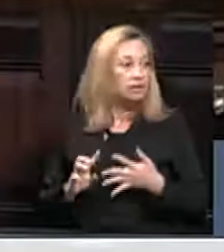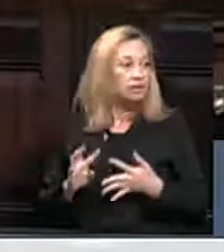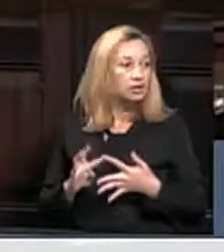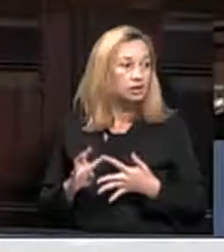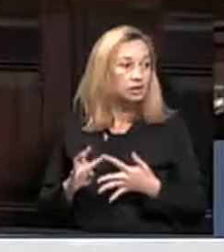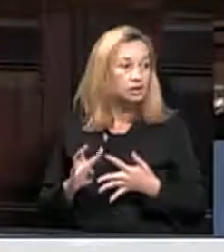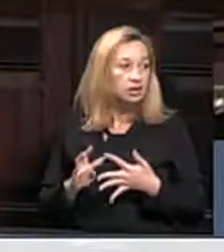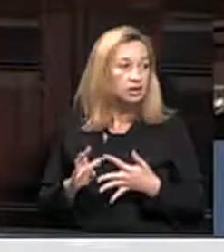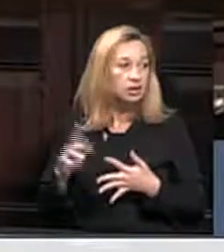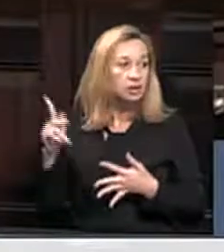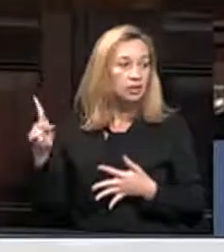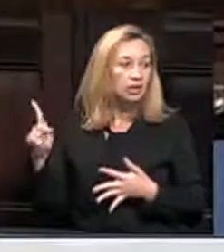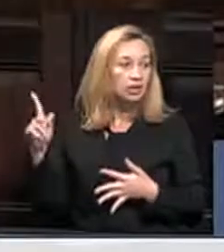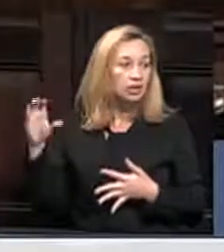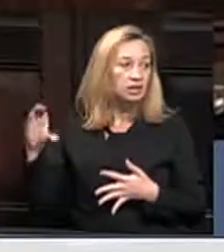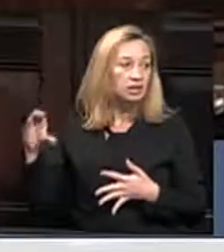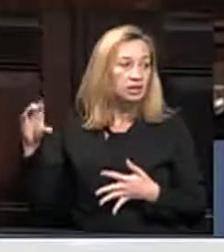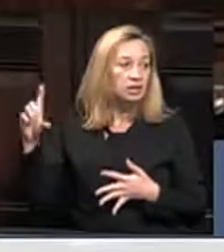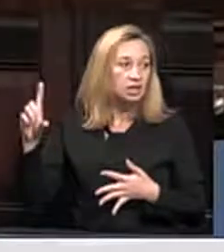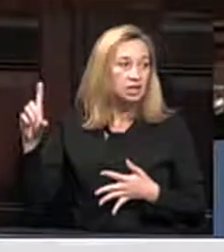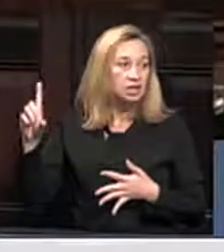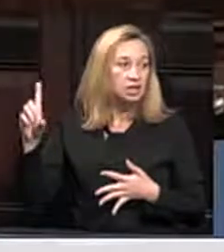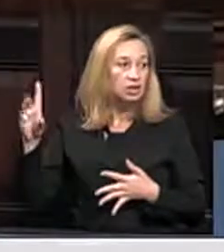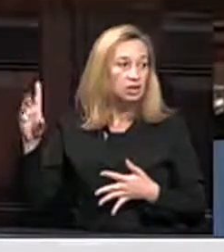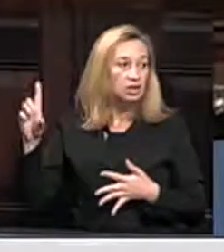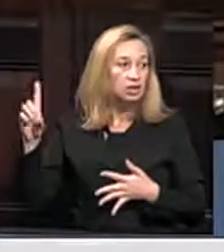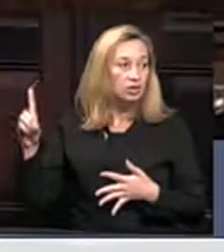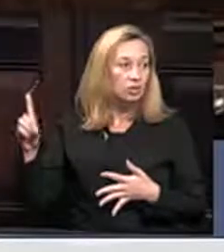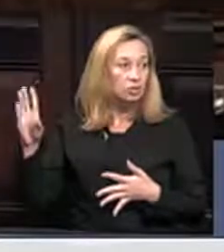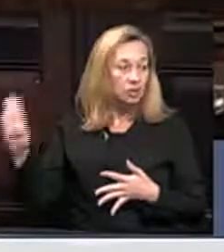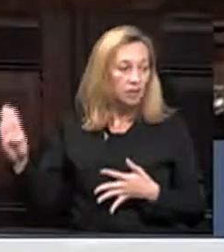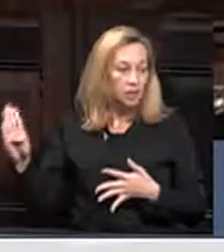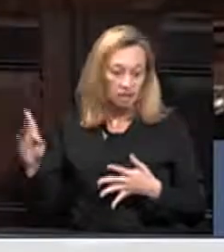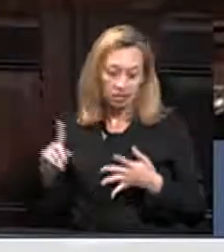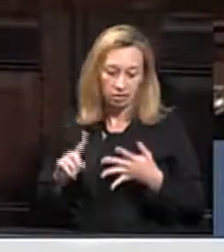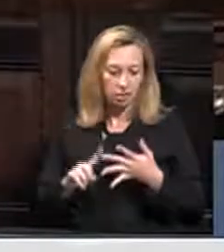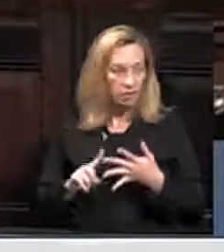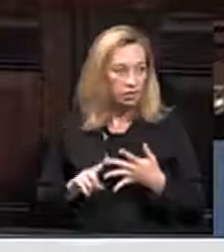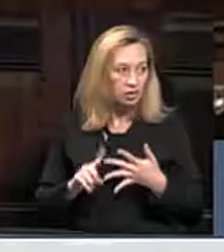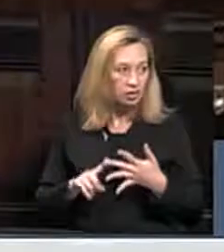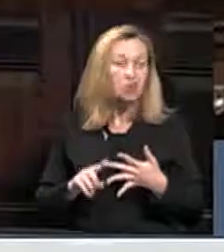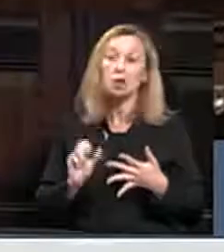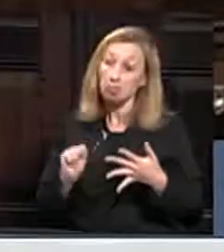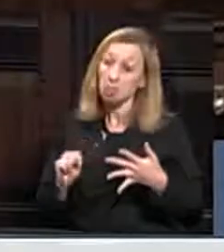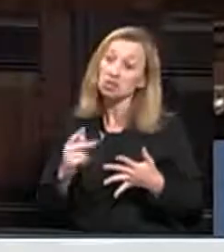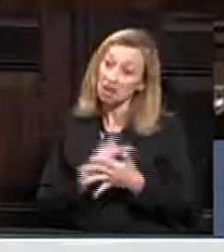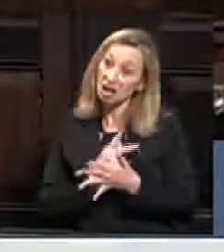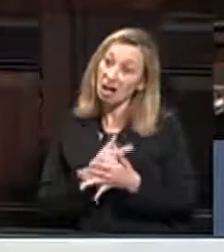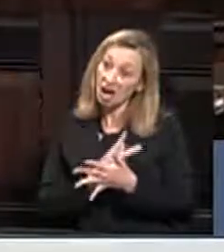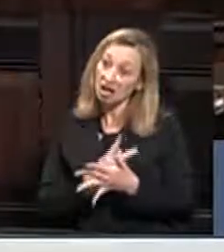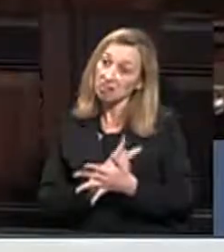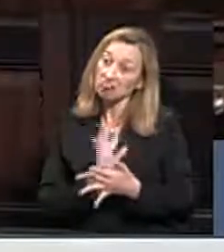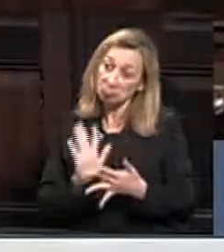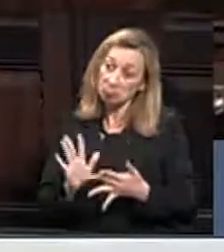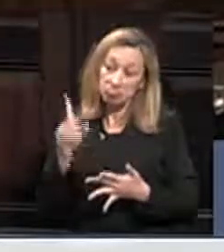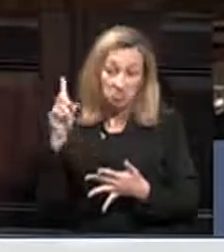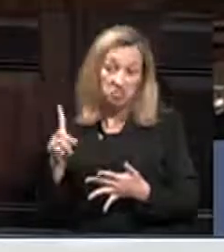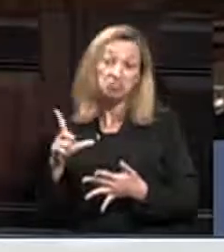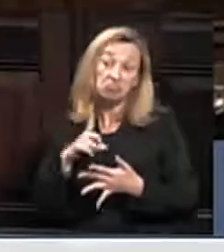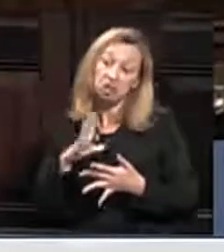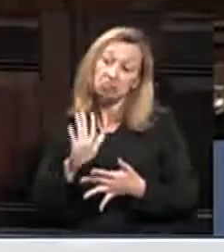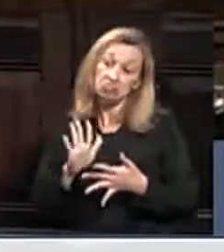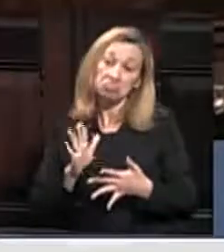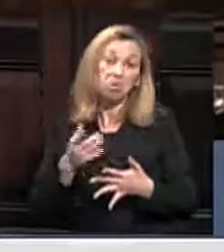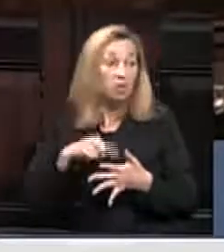o PCdoB, tem todo o direito a errar. Preciso aprofundar a